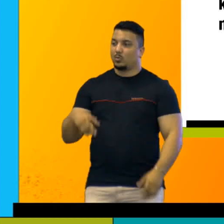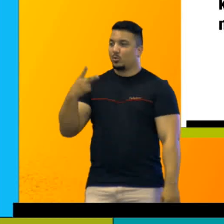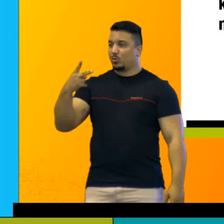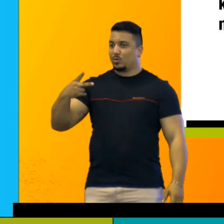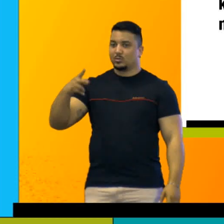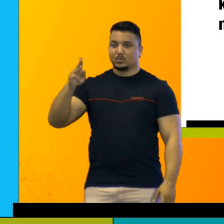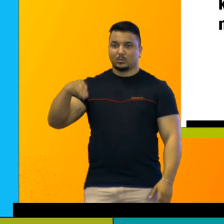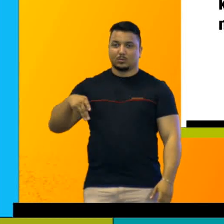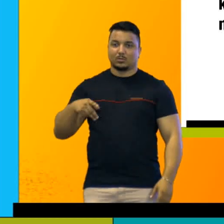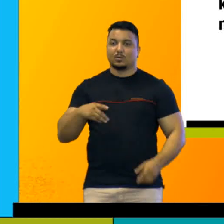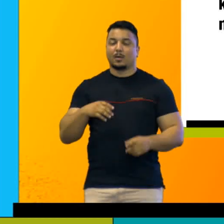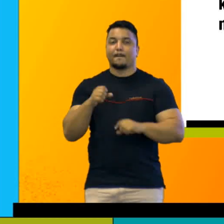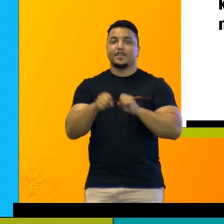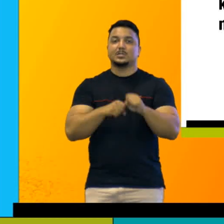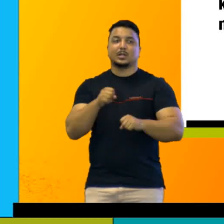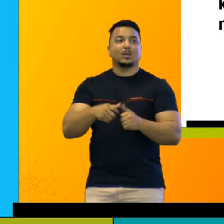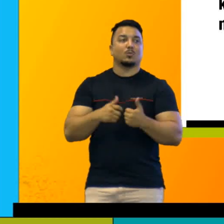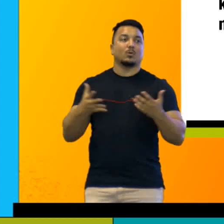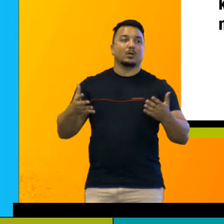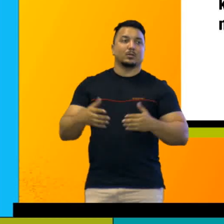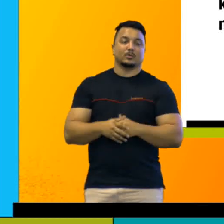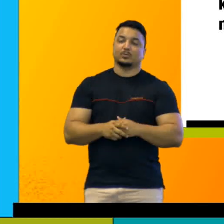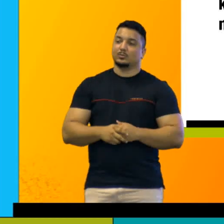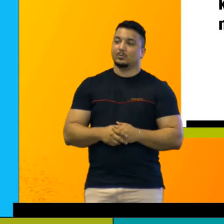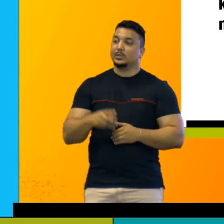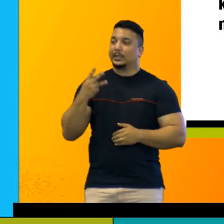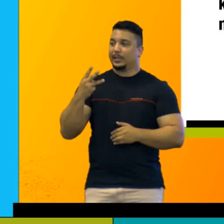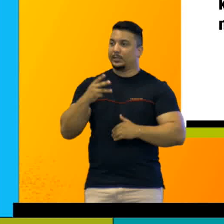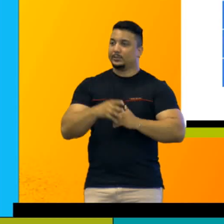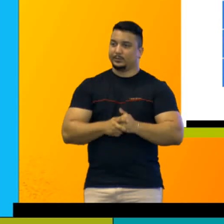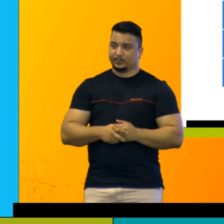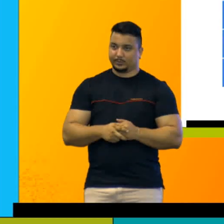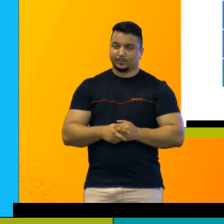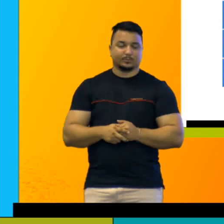2. Qual é a distância que a bicicleta vai percorrer? 3.